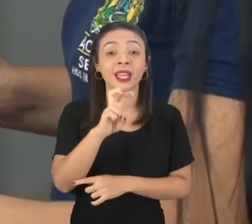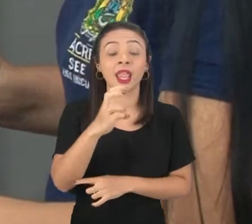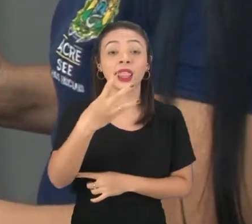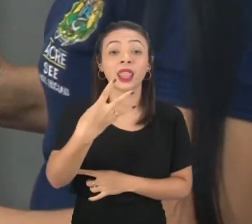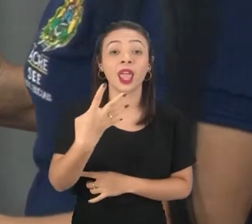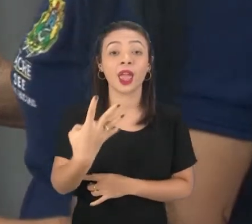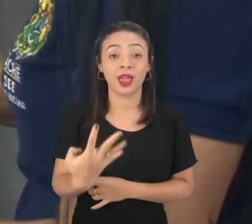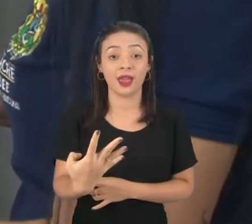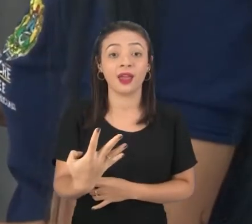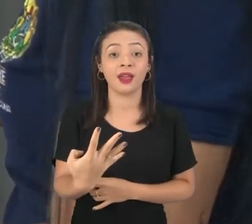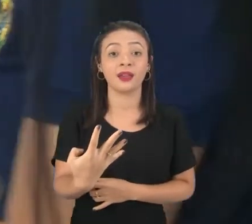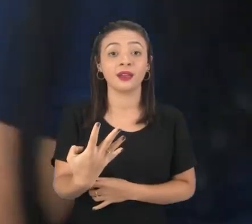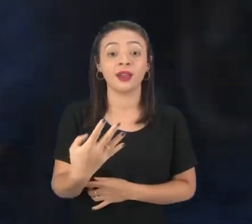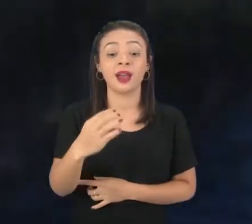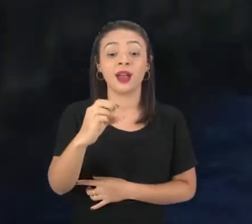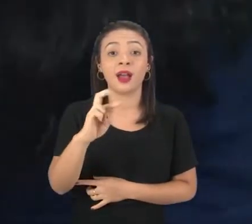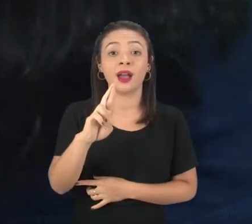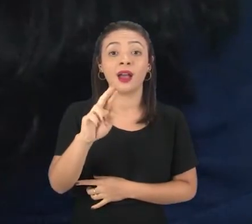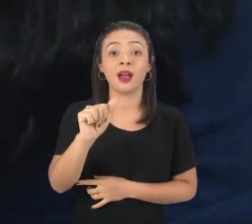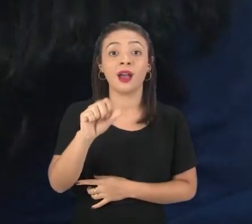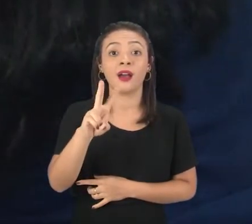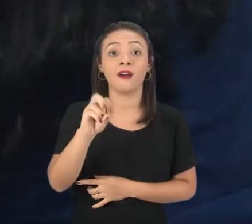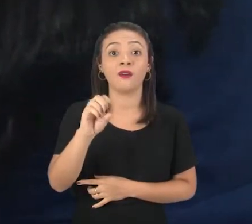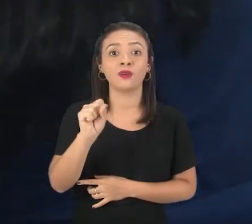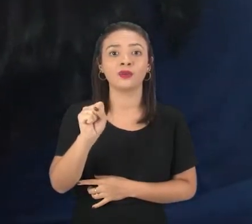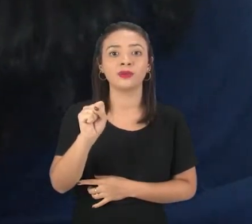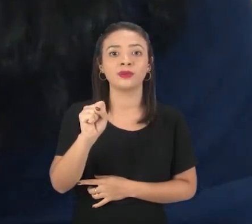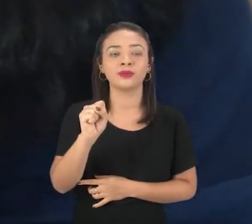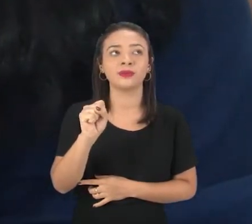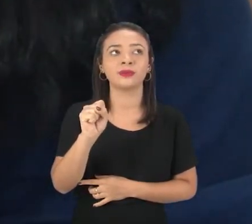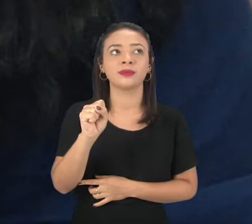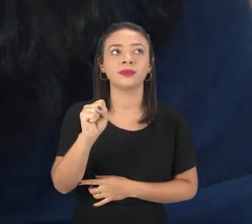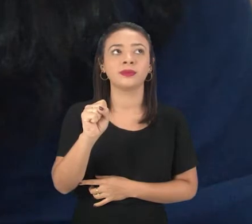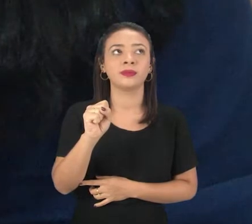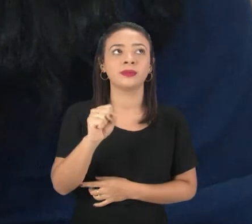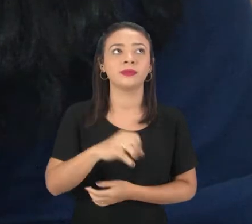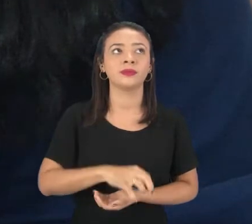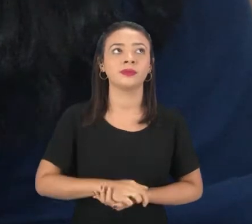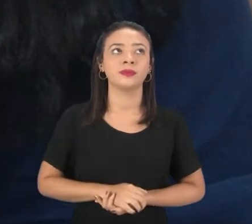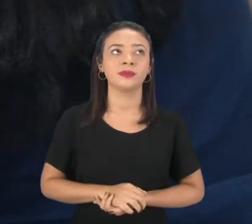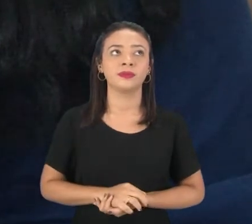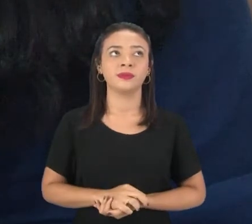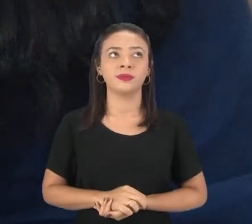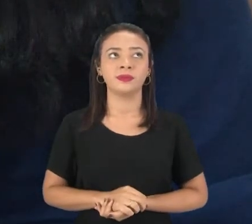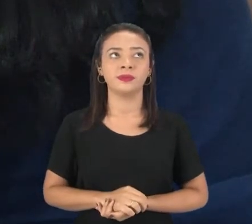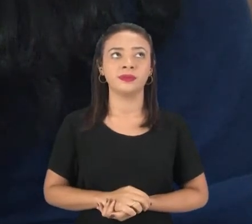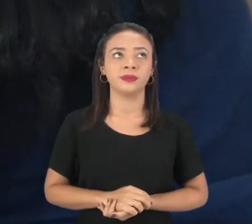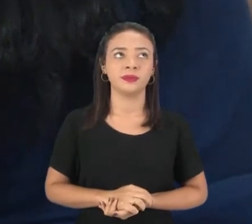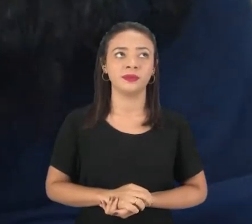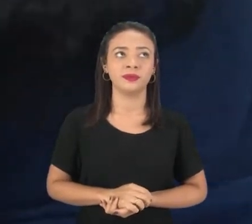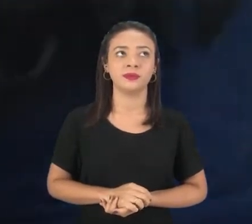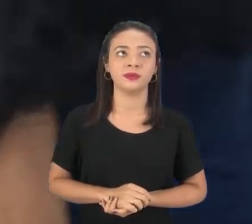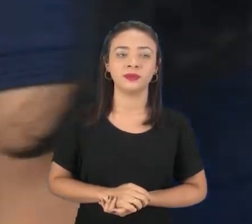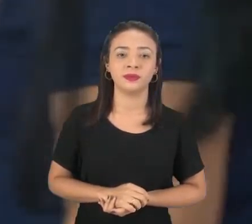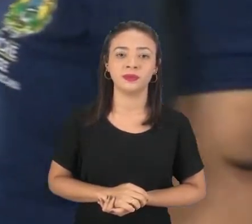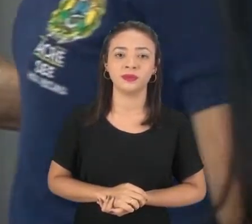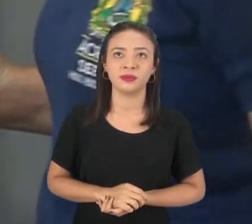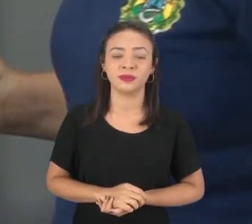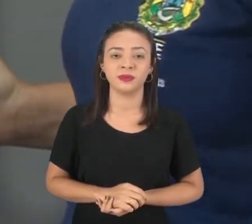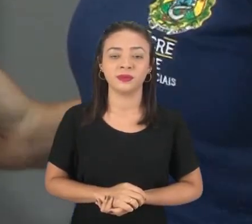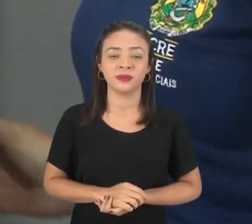534 cravos Vou colocar aqui ó 15:34